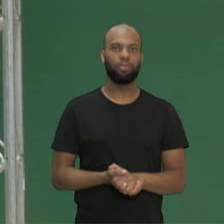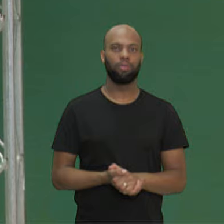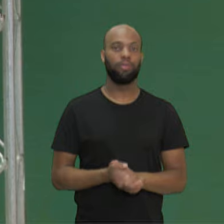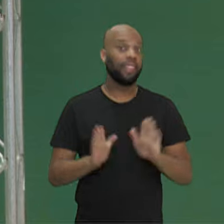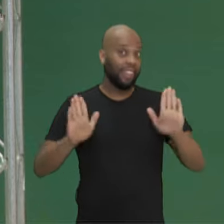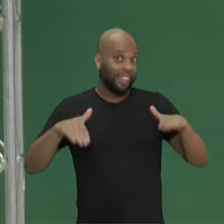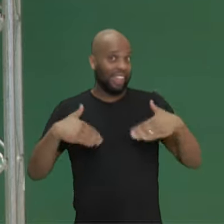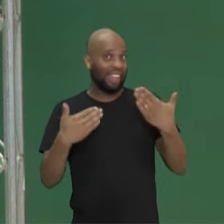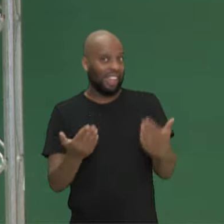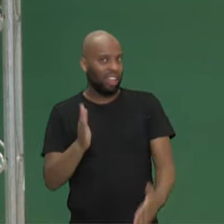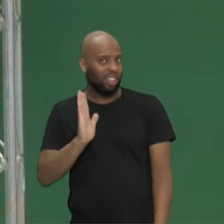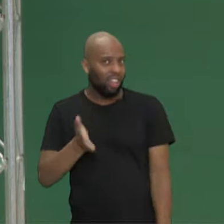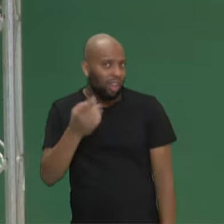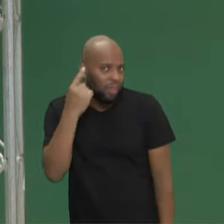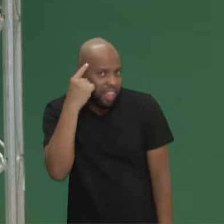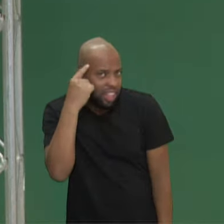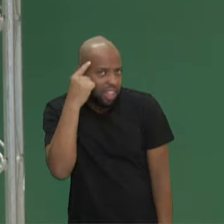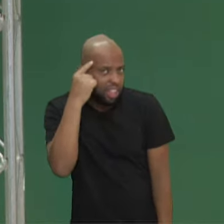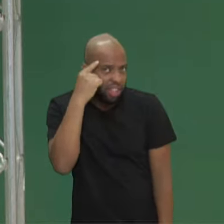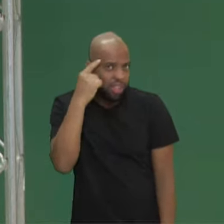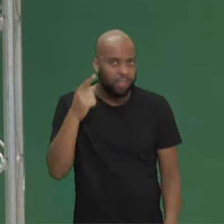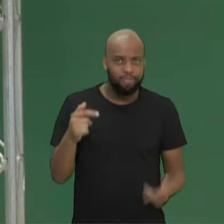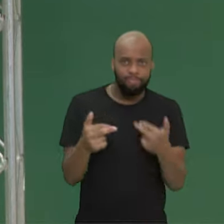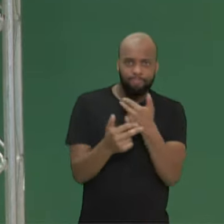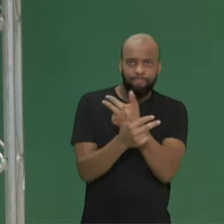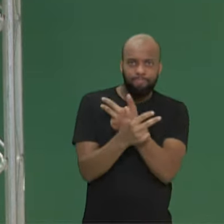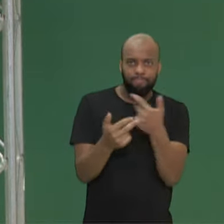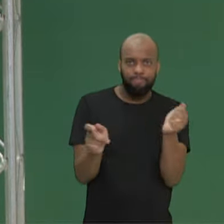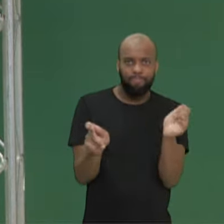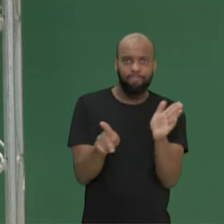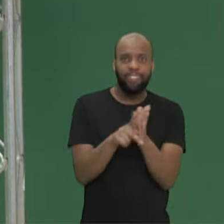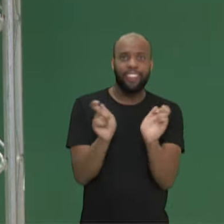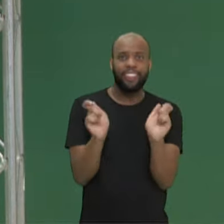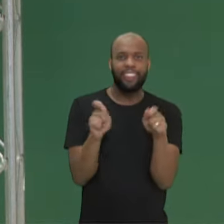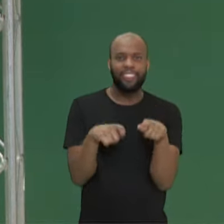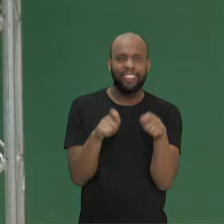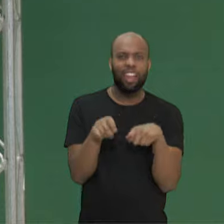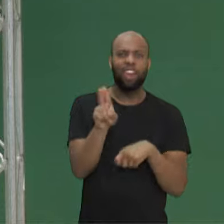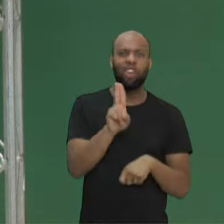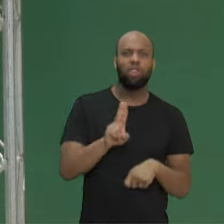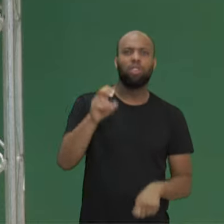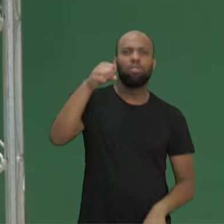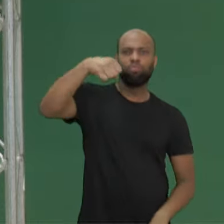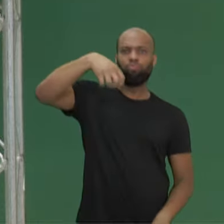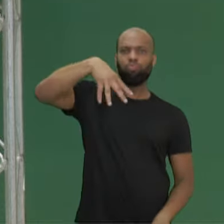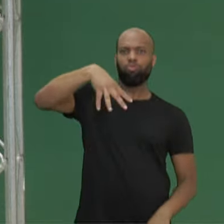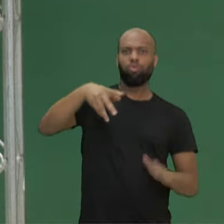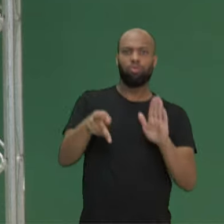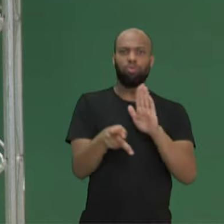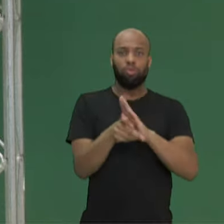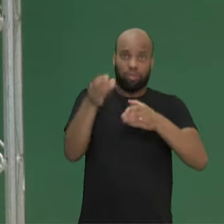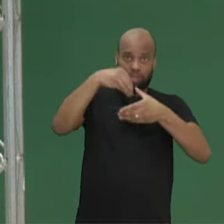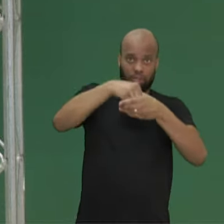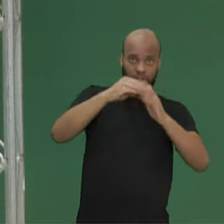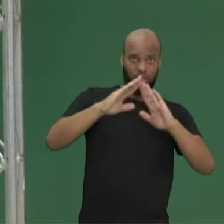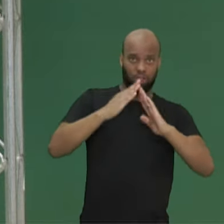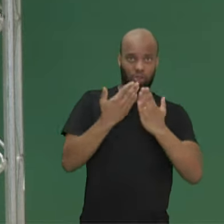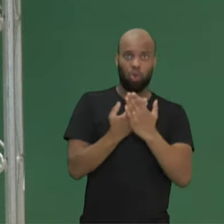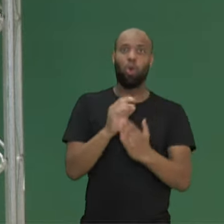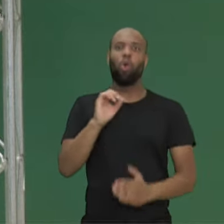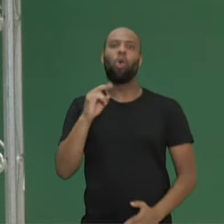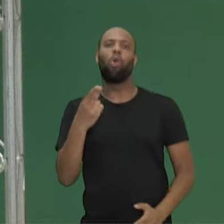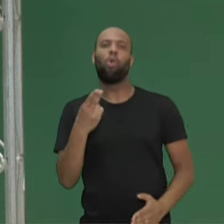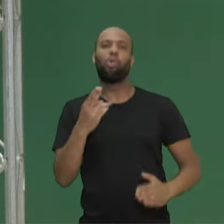E aí, pensaram? Pensaram nas possibilidades de criação de iluminação no espaço dentro da escola ou agora em